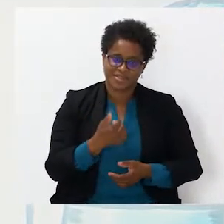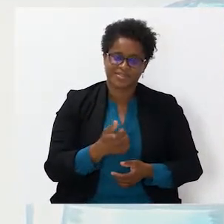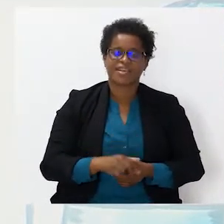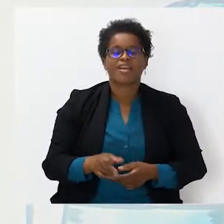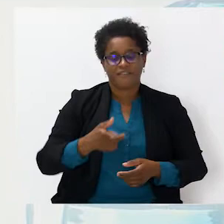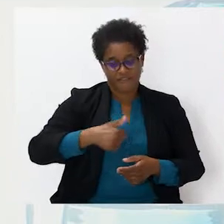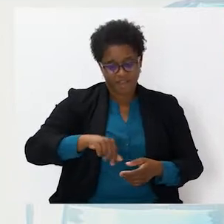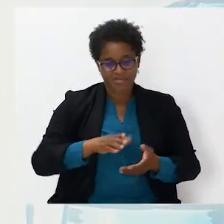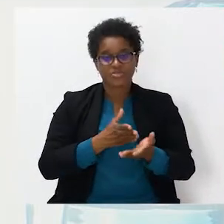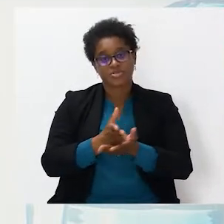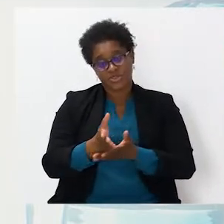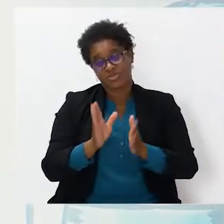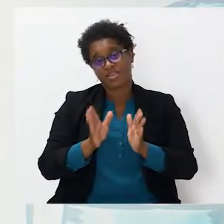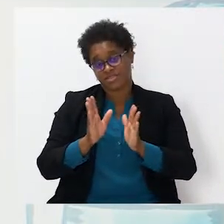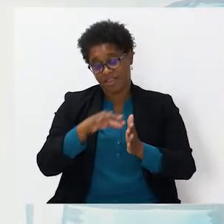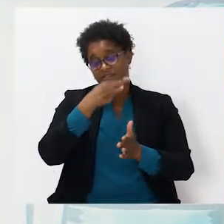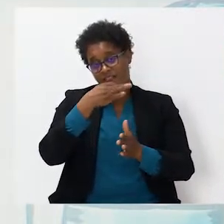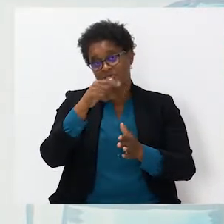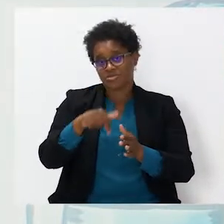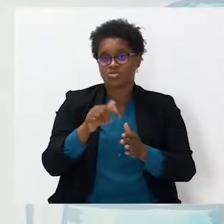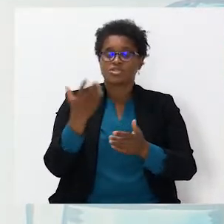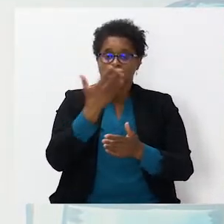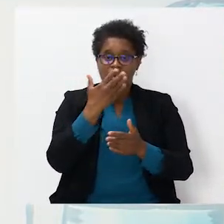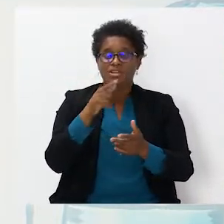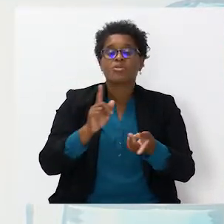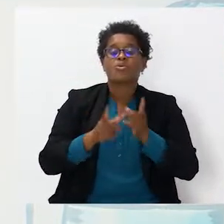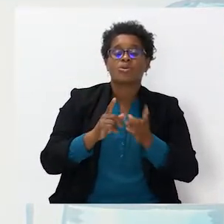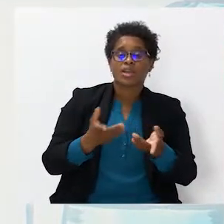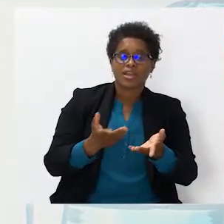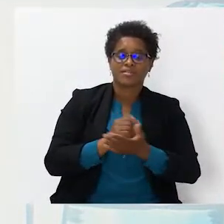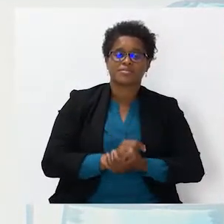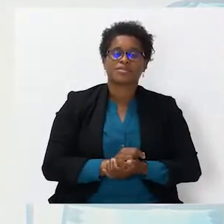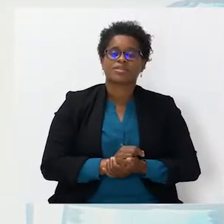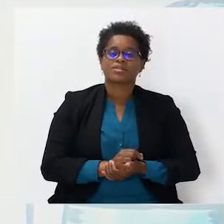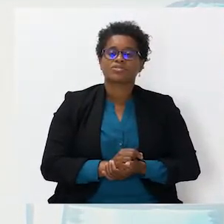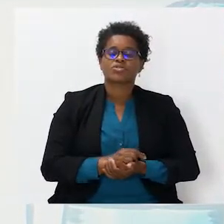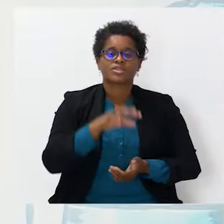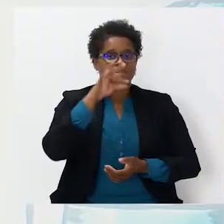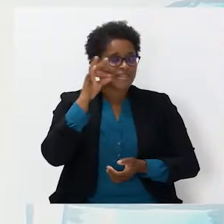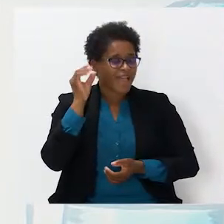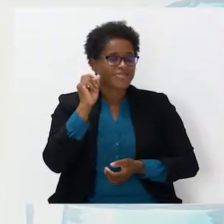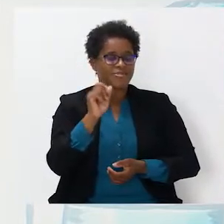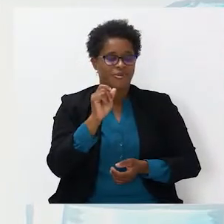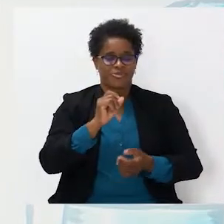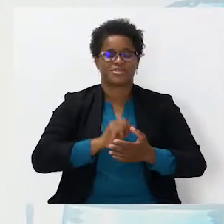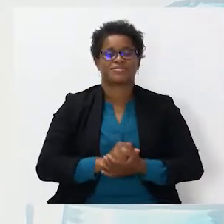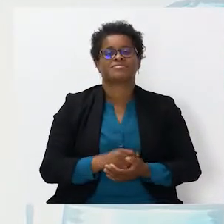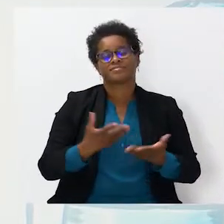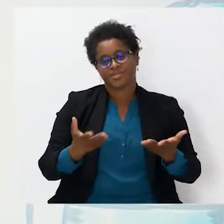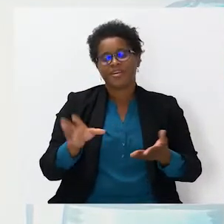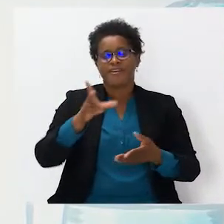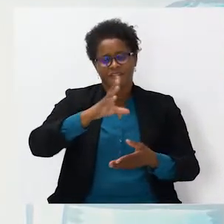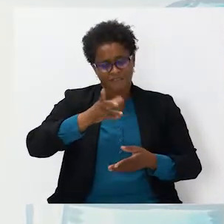Vamos continuar. Como nós dissemos hoje, a nossa aula é sobre o quê? Sobre os sinais de pontuação. Então,